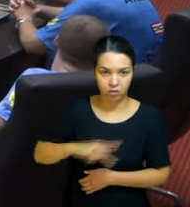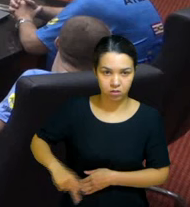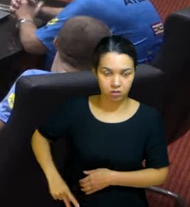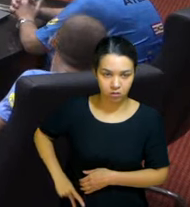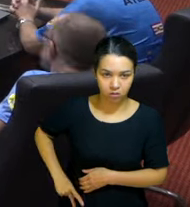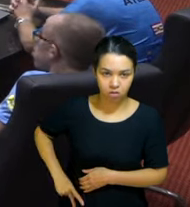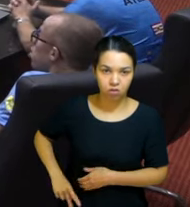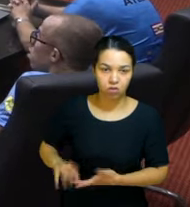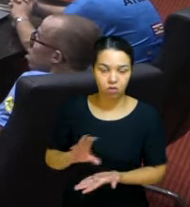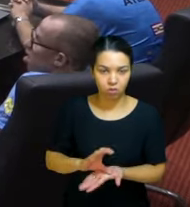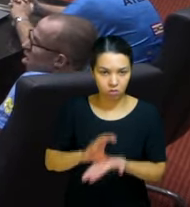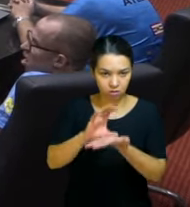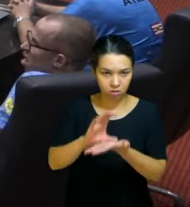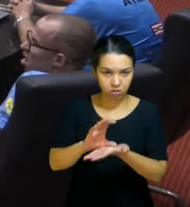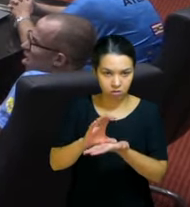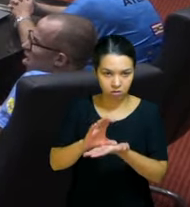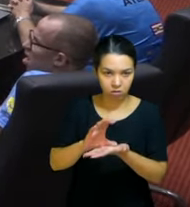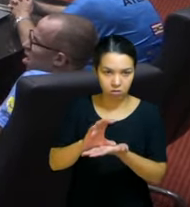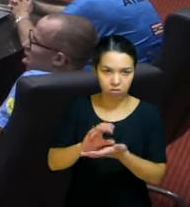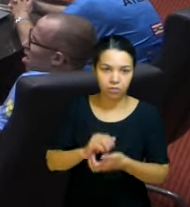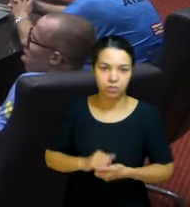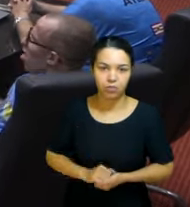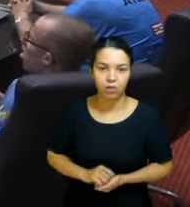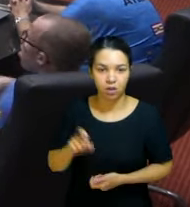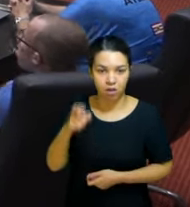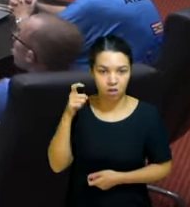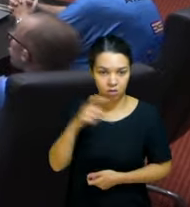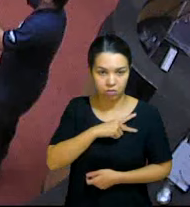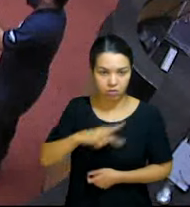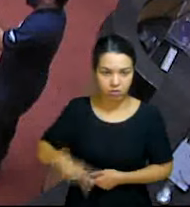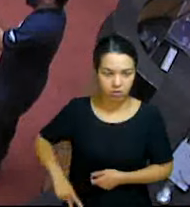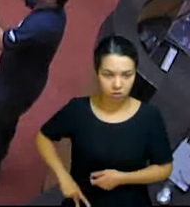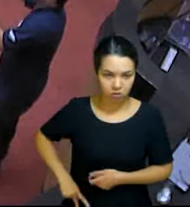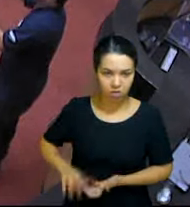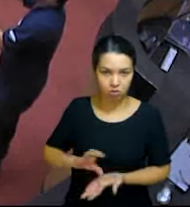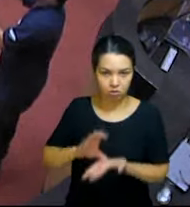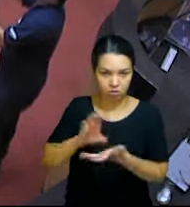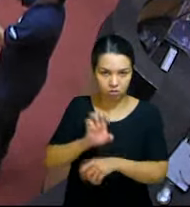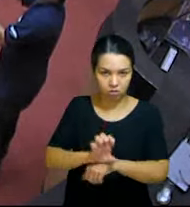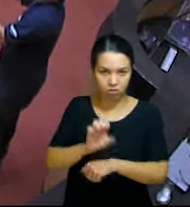Brasileira de Atletismo e ex-presidente do Conselho Estadual de Esportes.